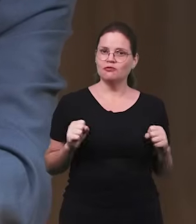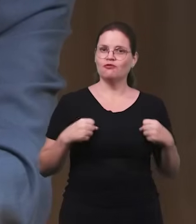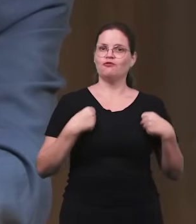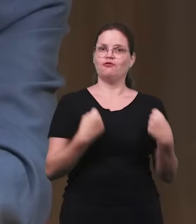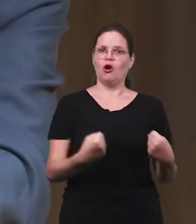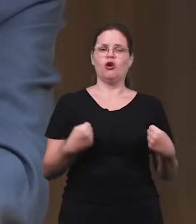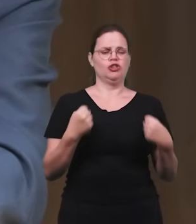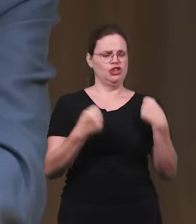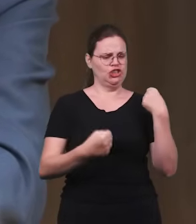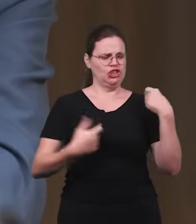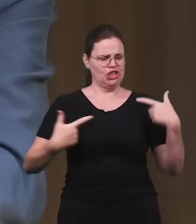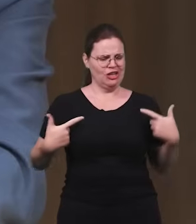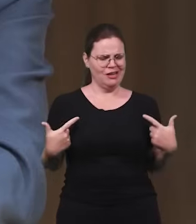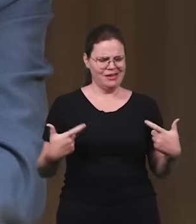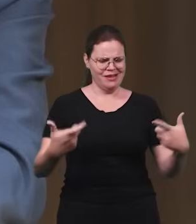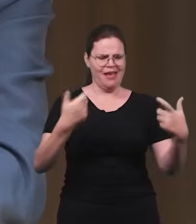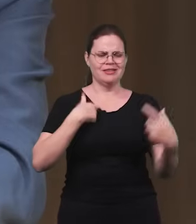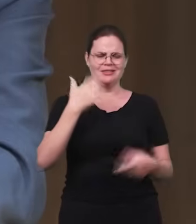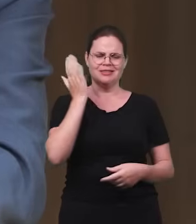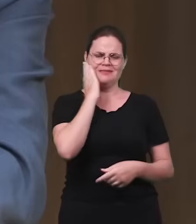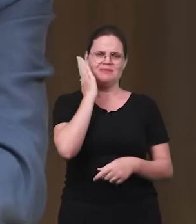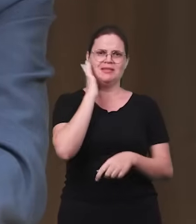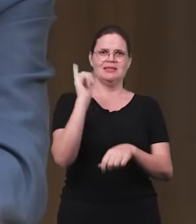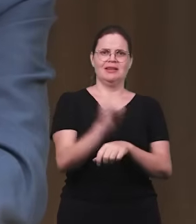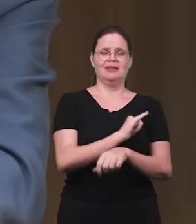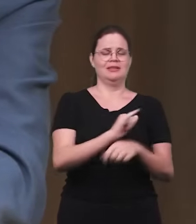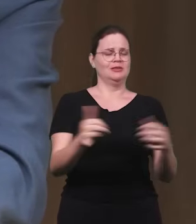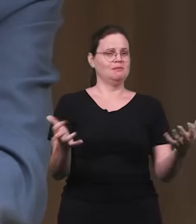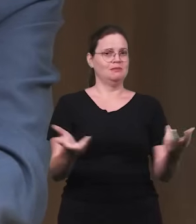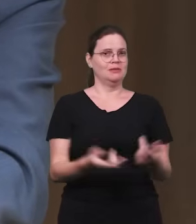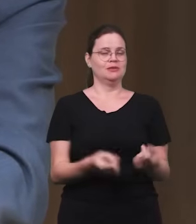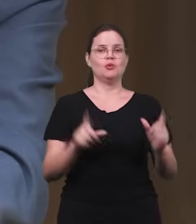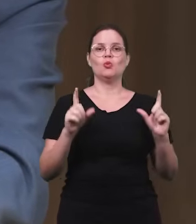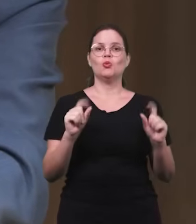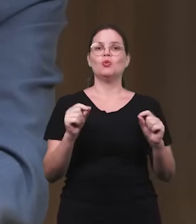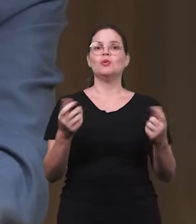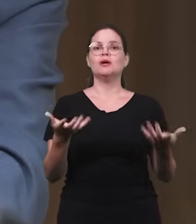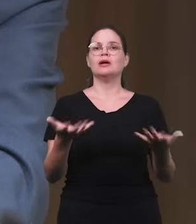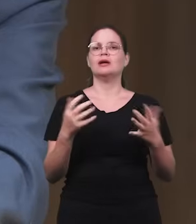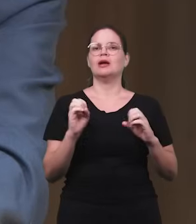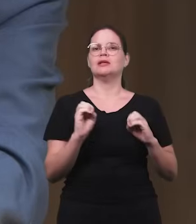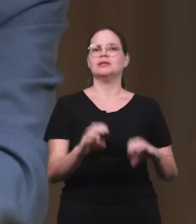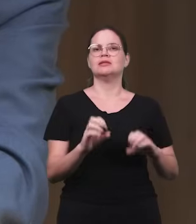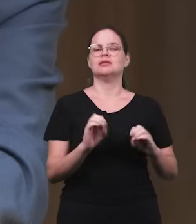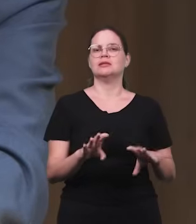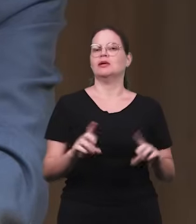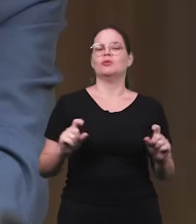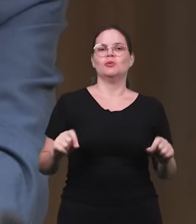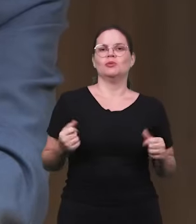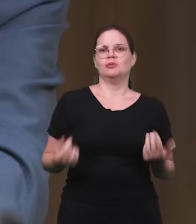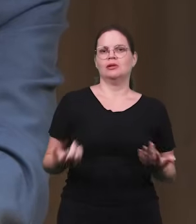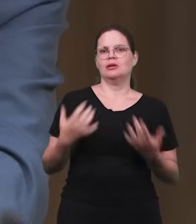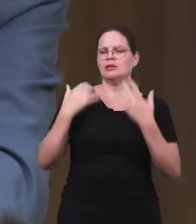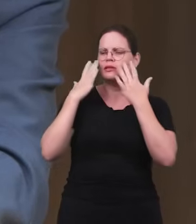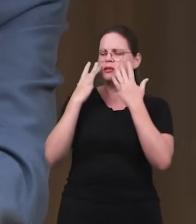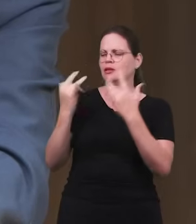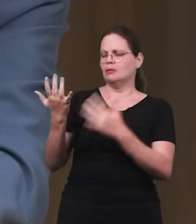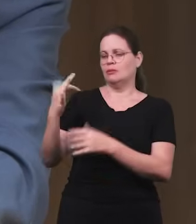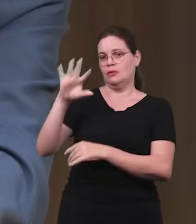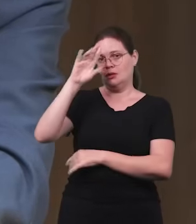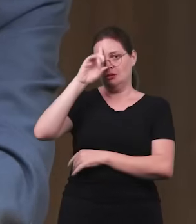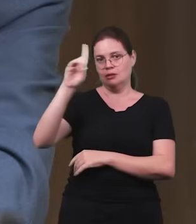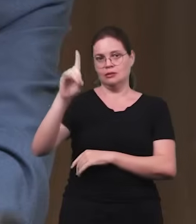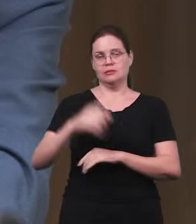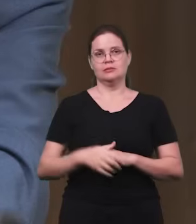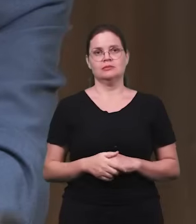de vitórias extraordinárias. E o que ele queria ensinar? O temor a Deus.